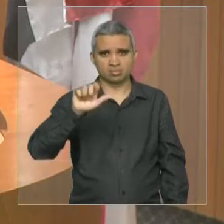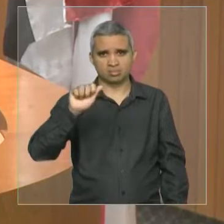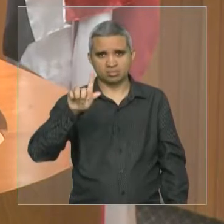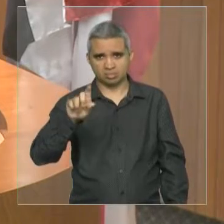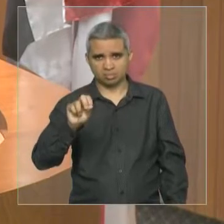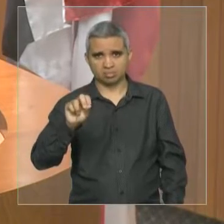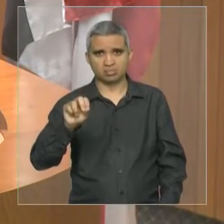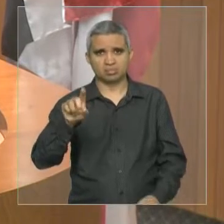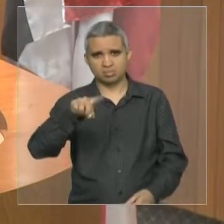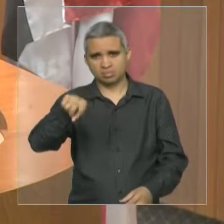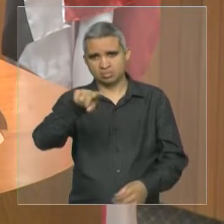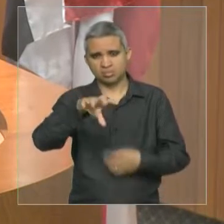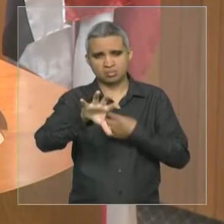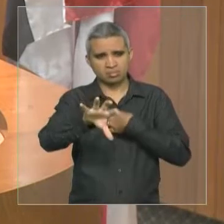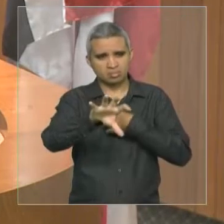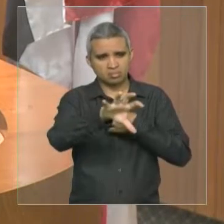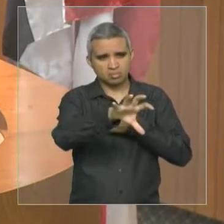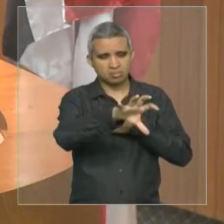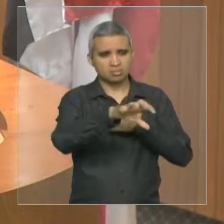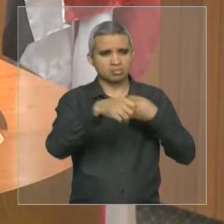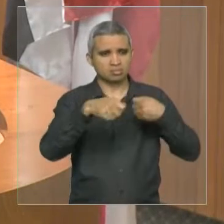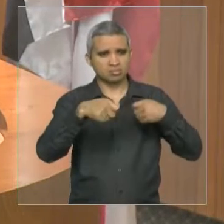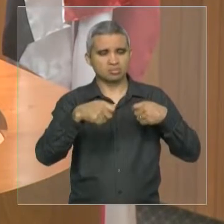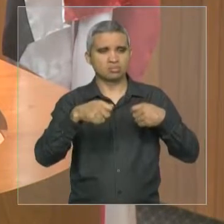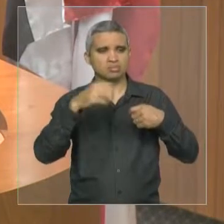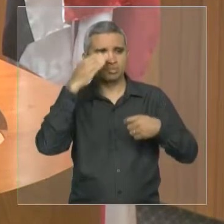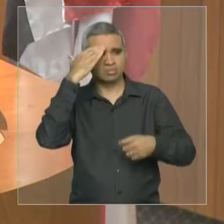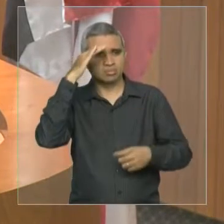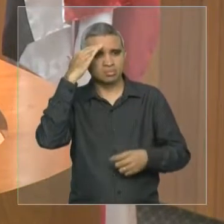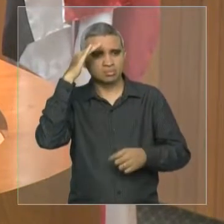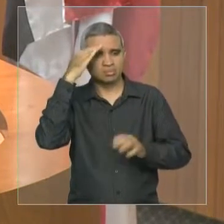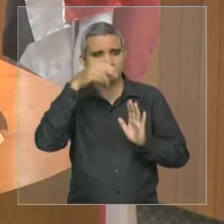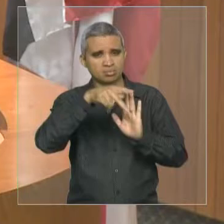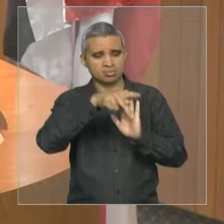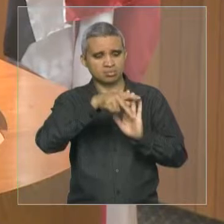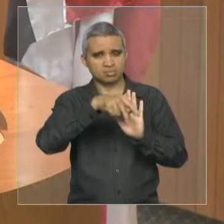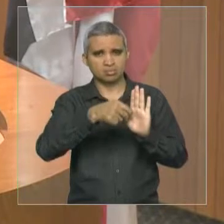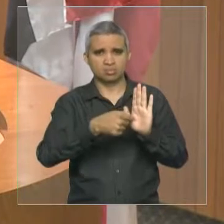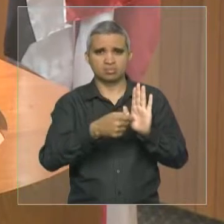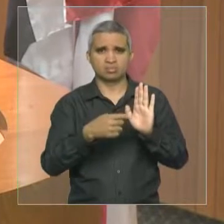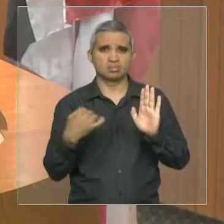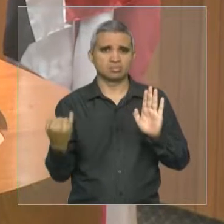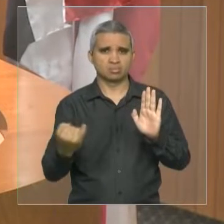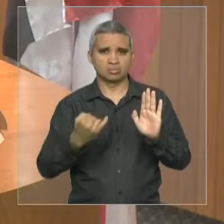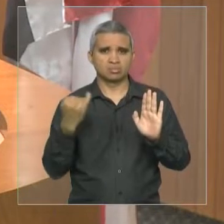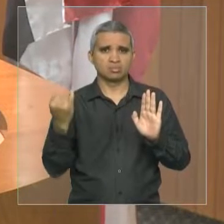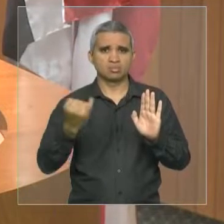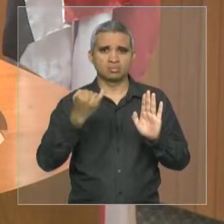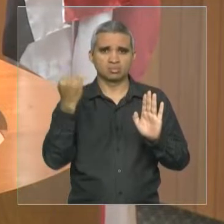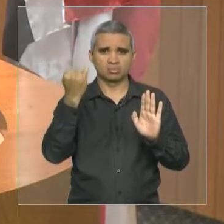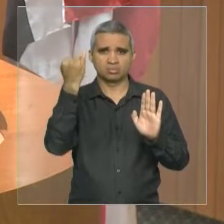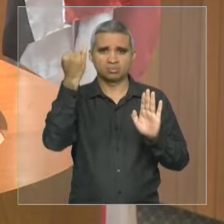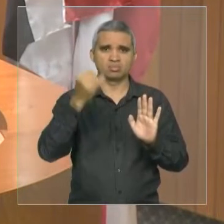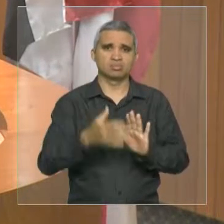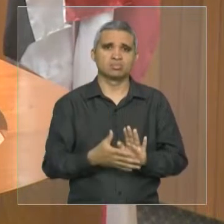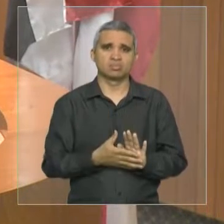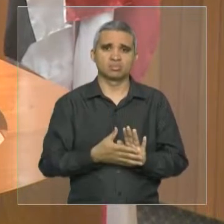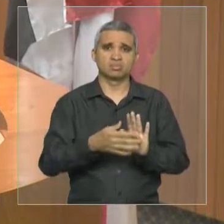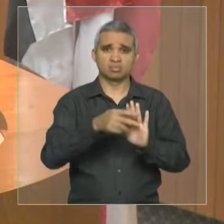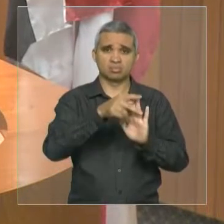para a importância que tem um projeto como esse. O projeto, ele vem instituir a